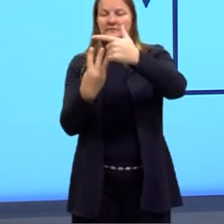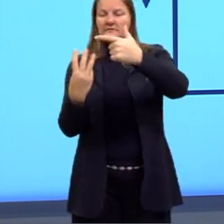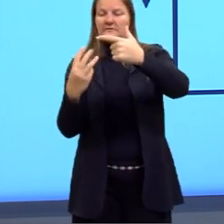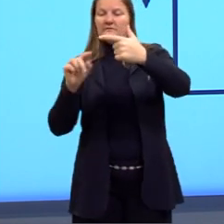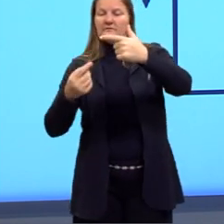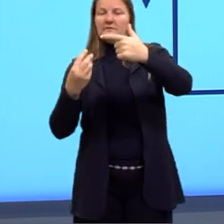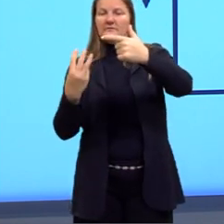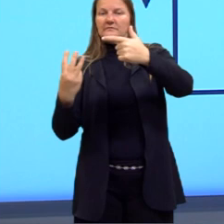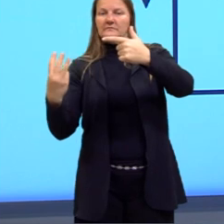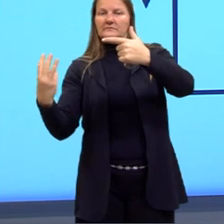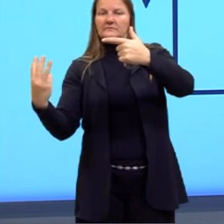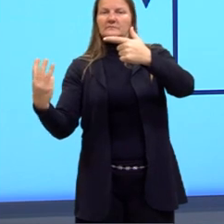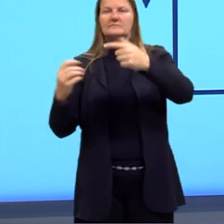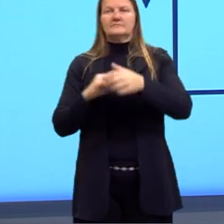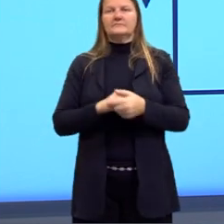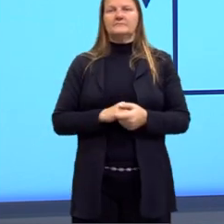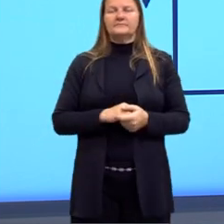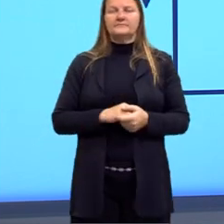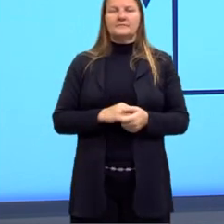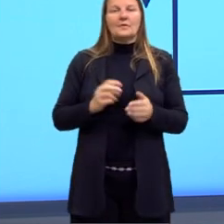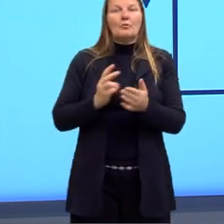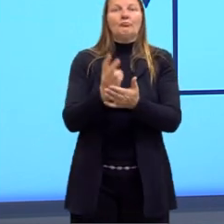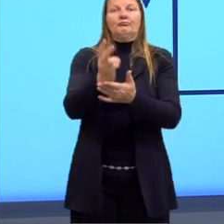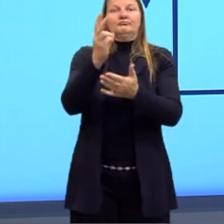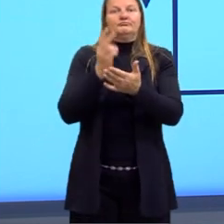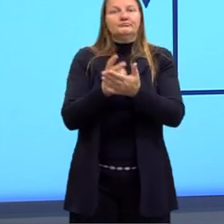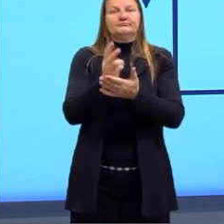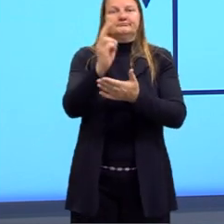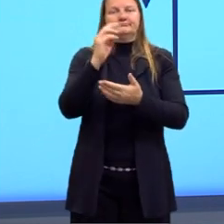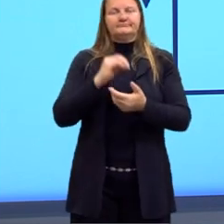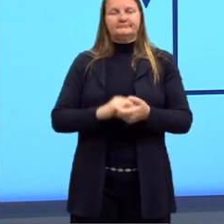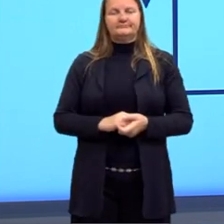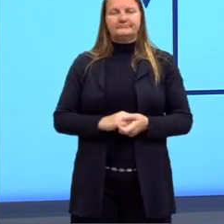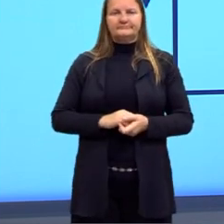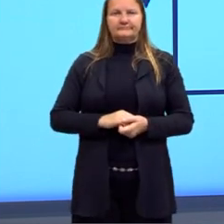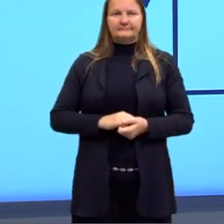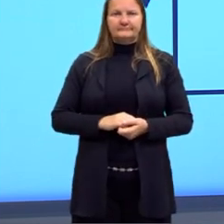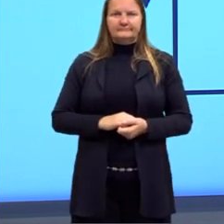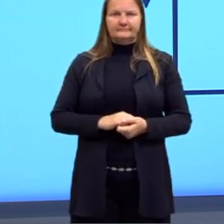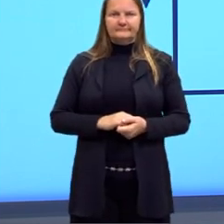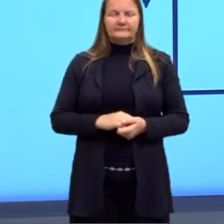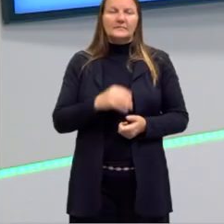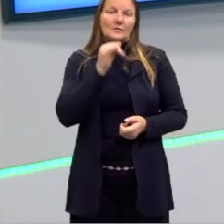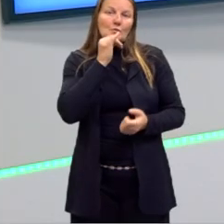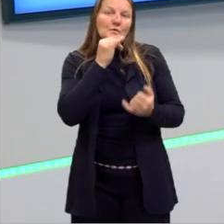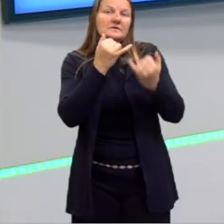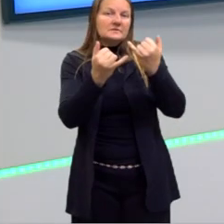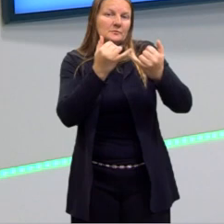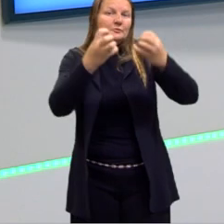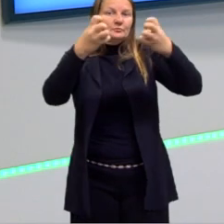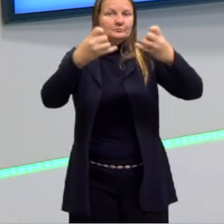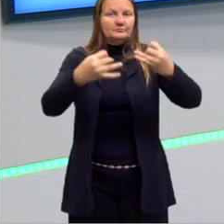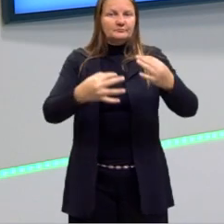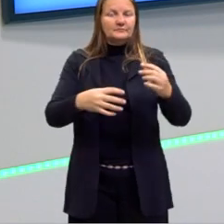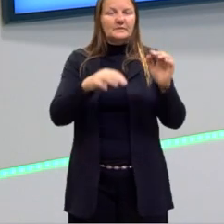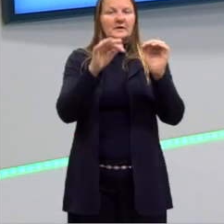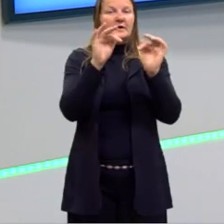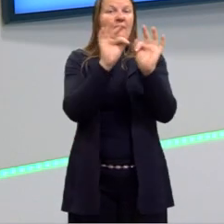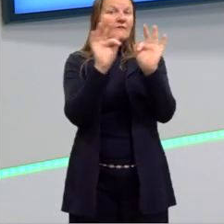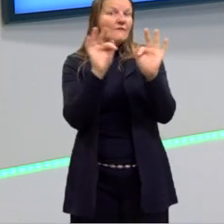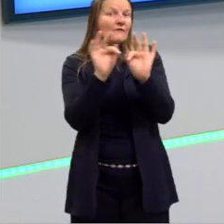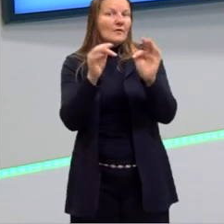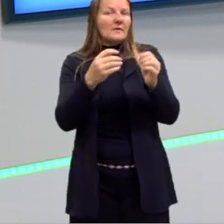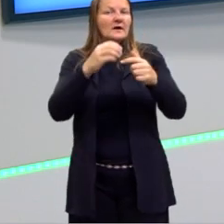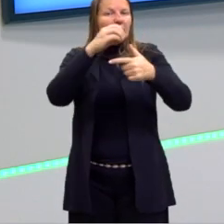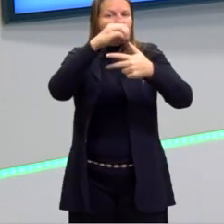33,333 não é esse número que a gente sabe que é uma dízima tá então só um exemplo é uma fórmula que